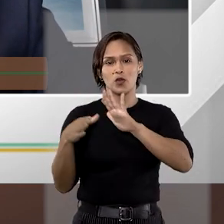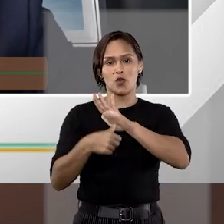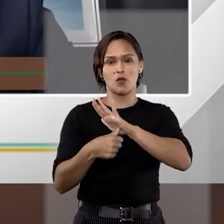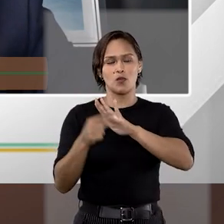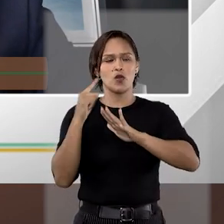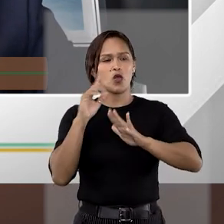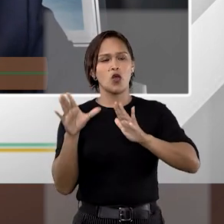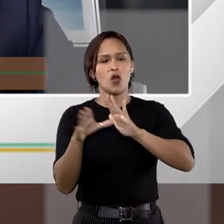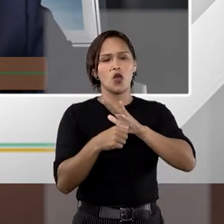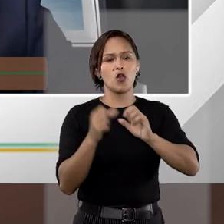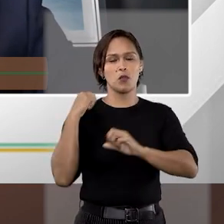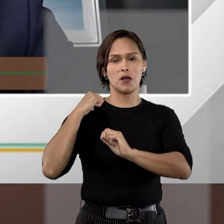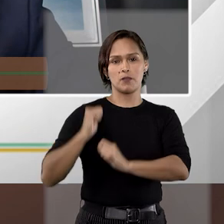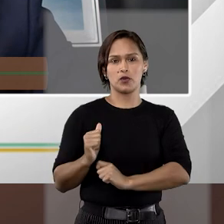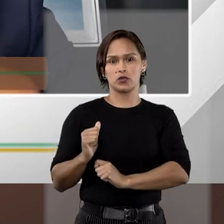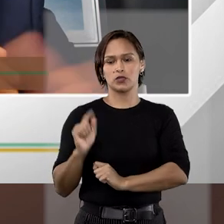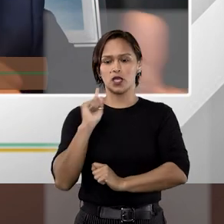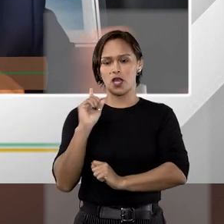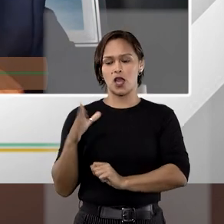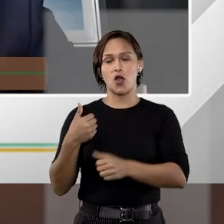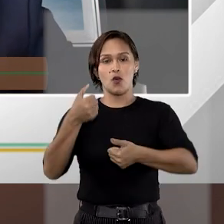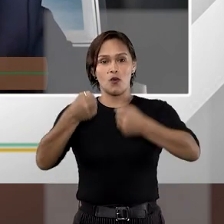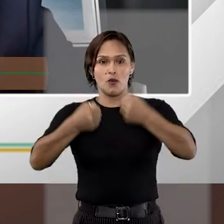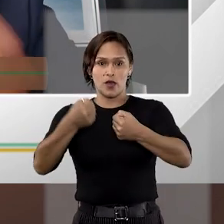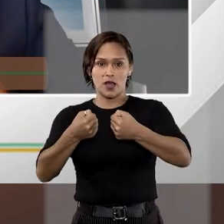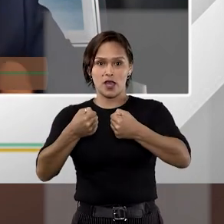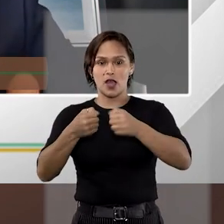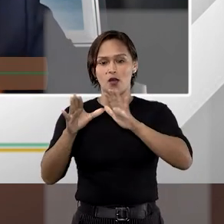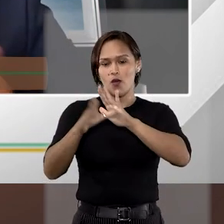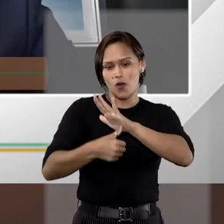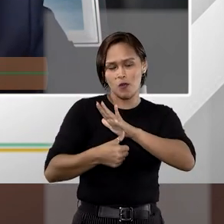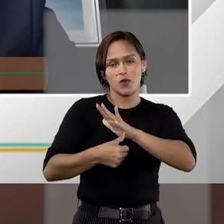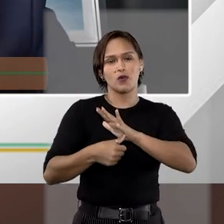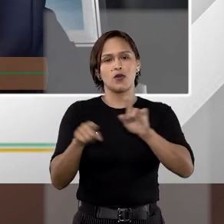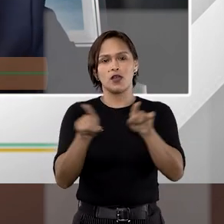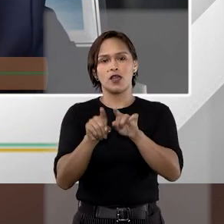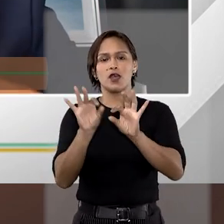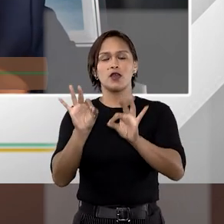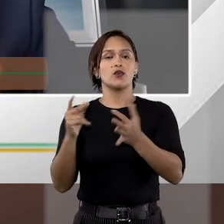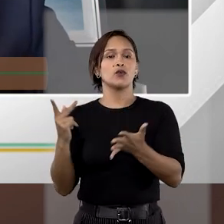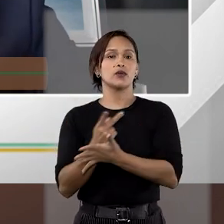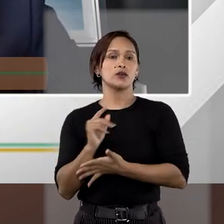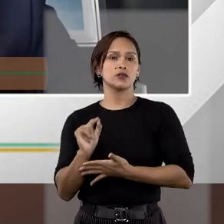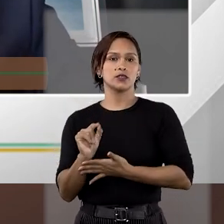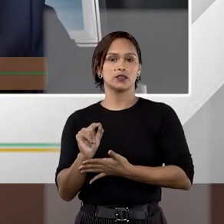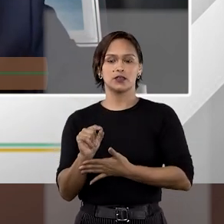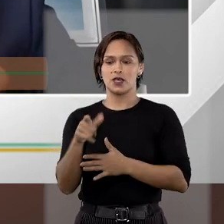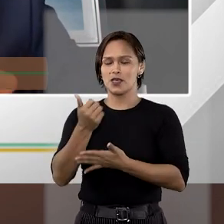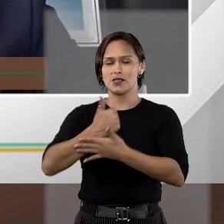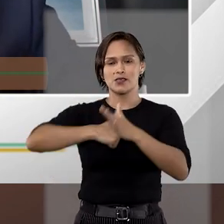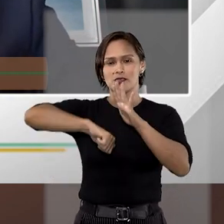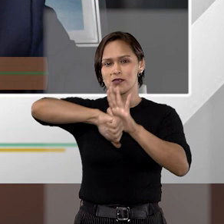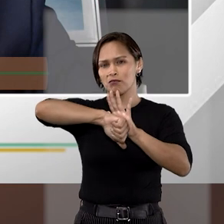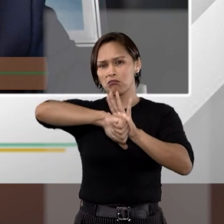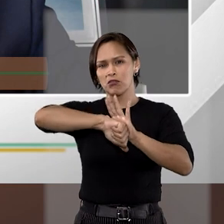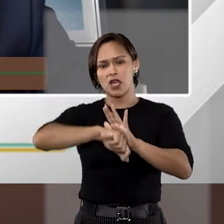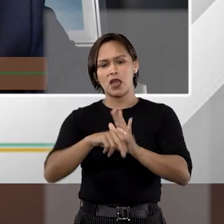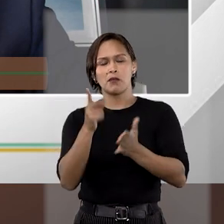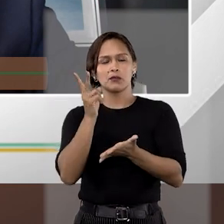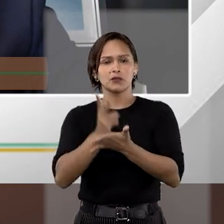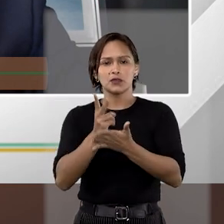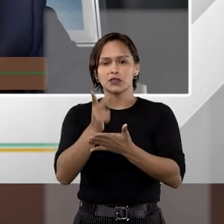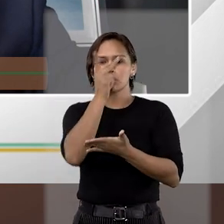de furto alguém rouba a tua bolsa rouba o seu carro Furtado é melhor dizendo este crime não